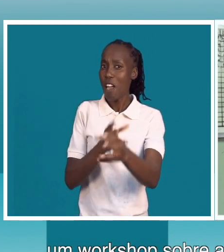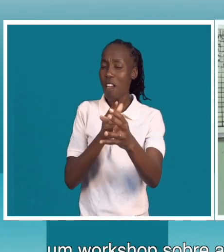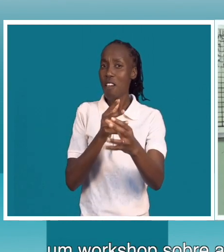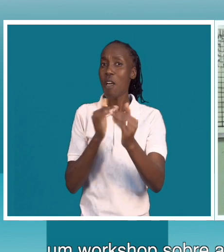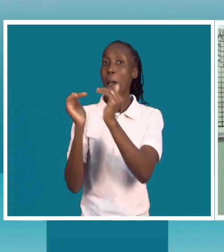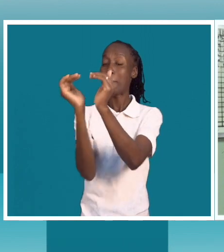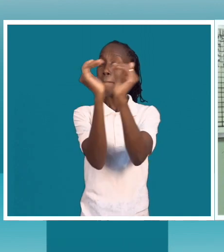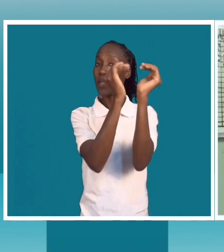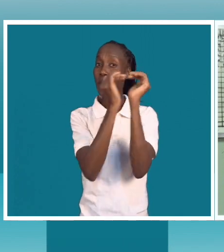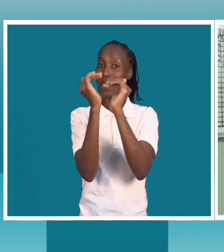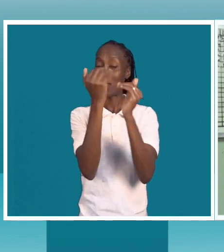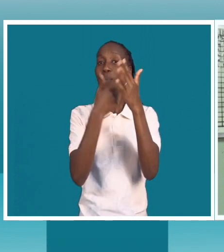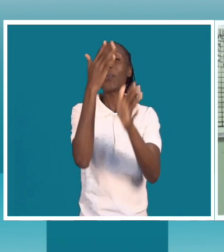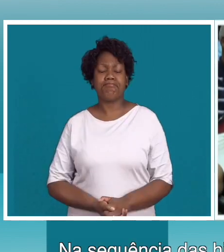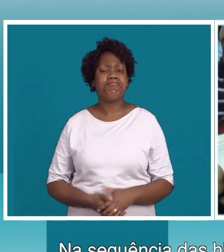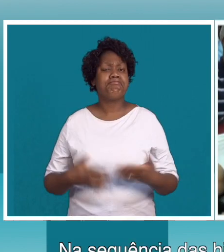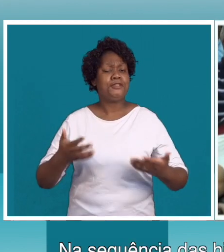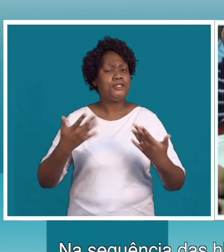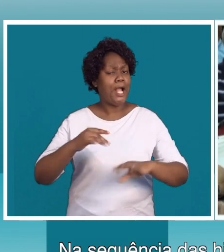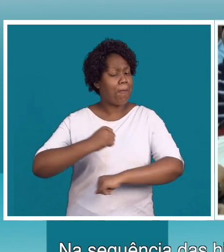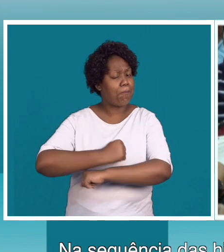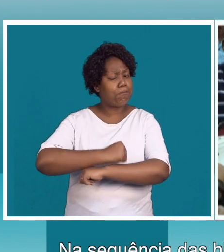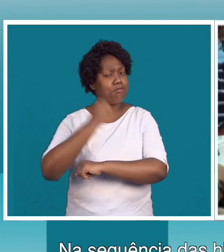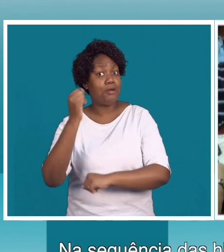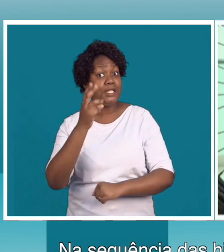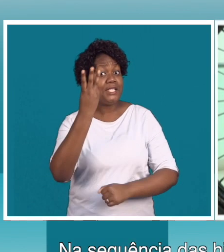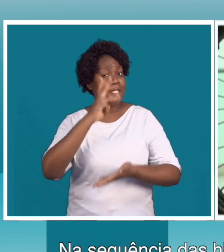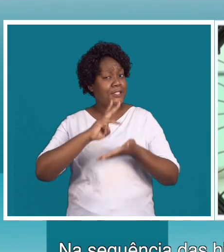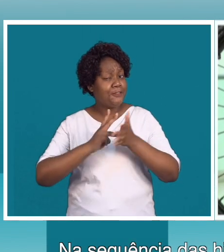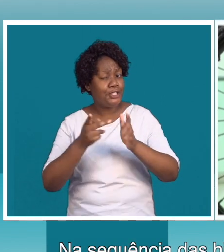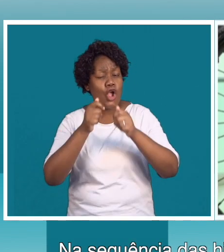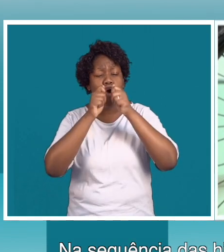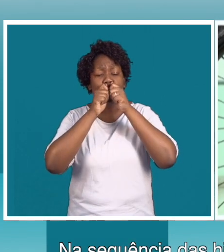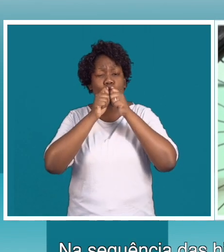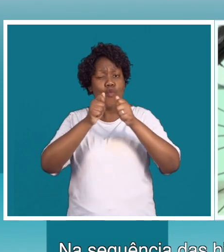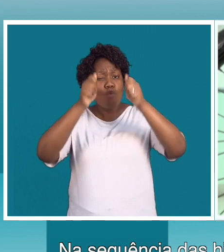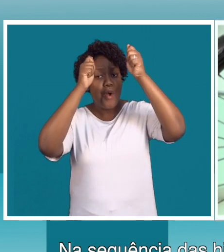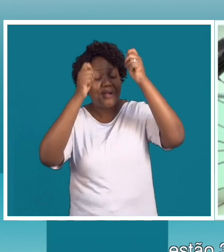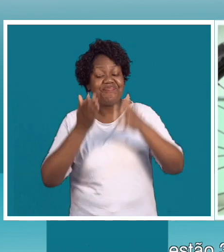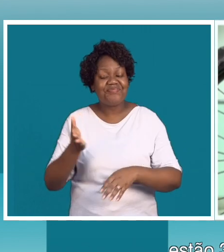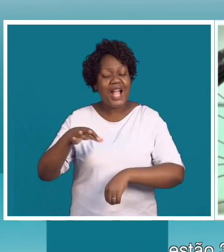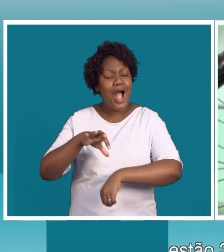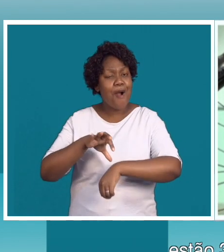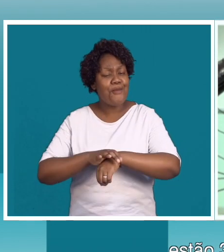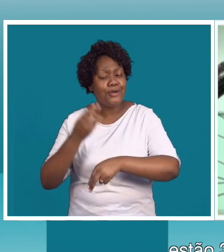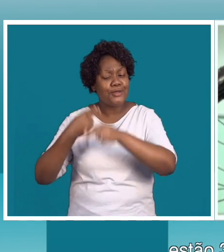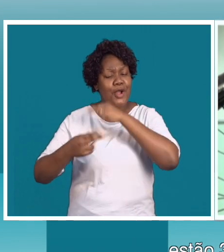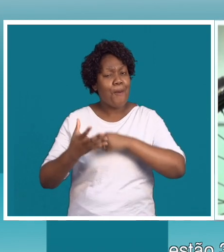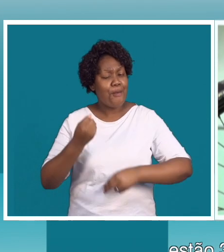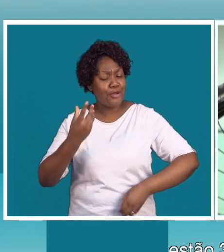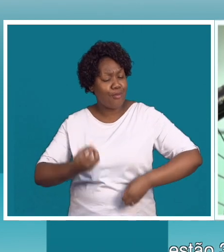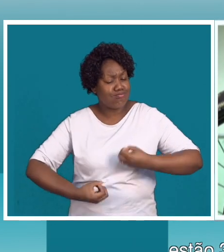padronização da língua de sinais. Na sequência das histórias de sucesso da TV surdo, estão três prémios